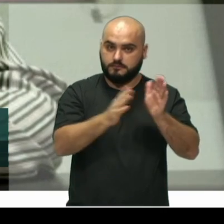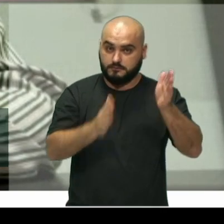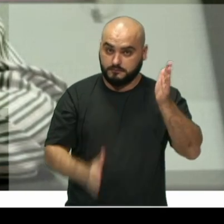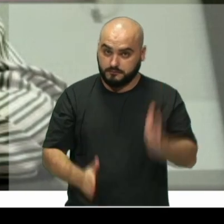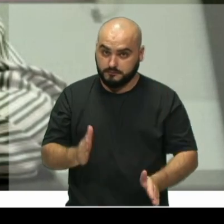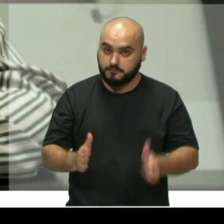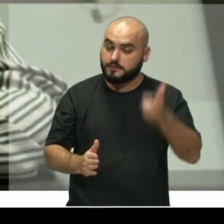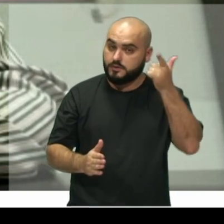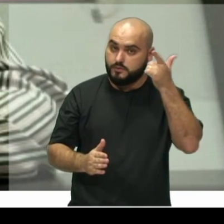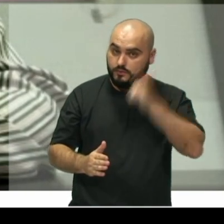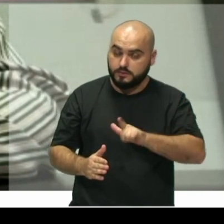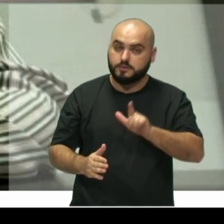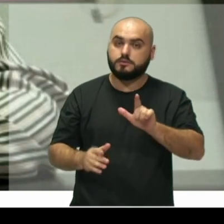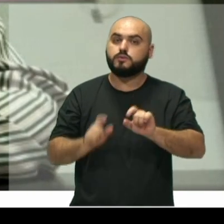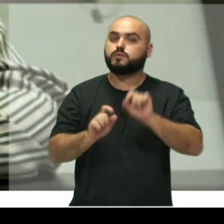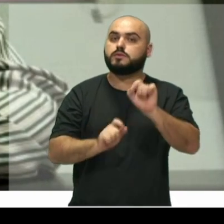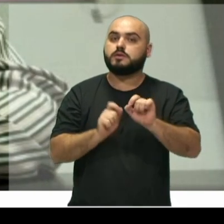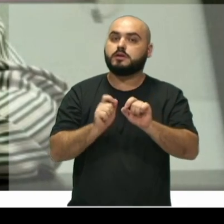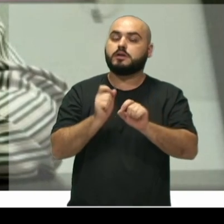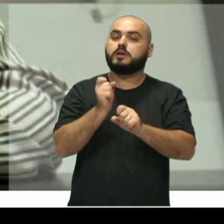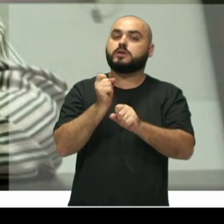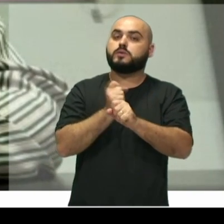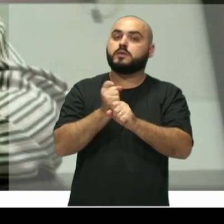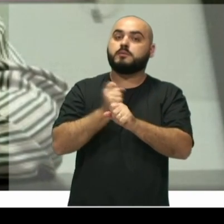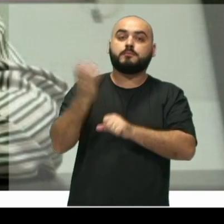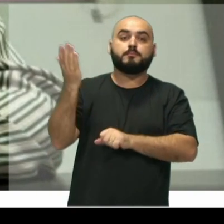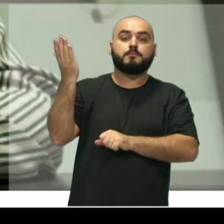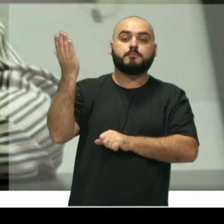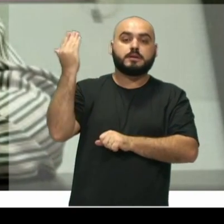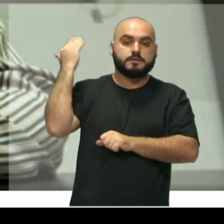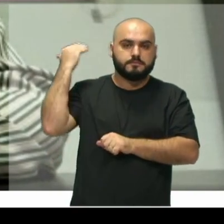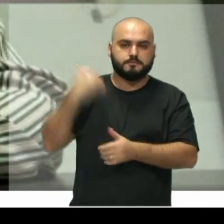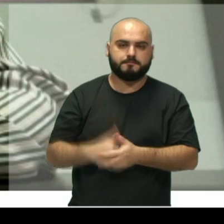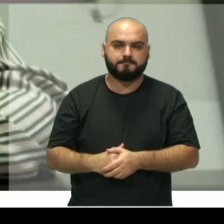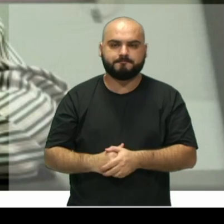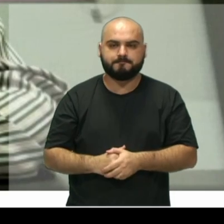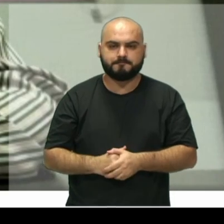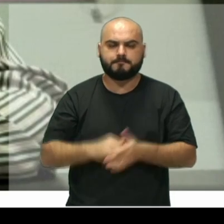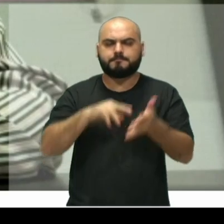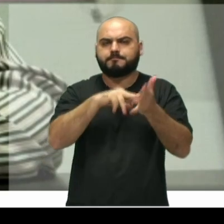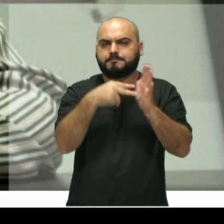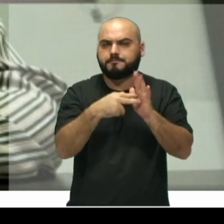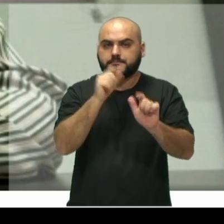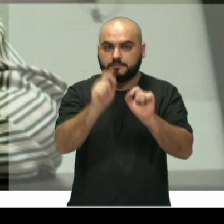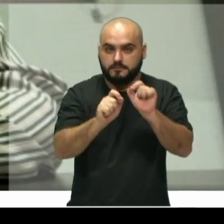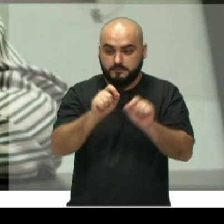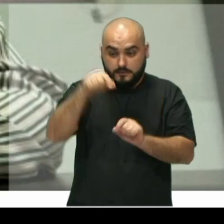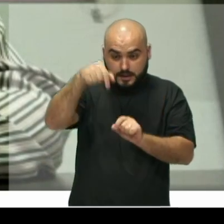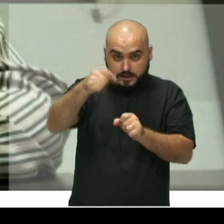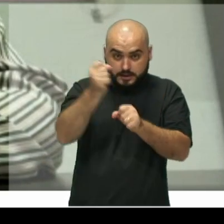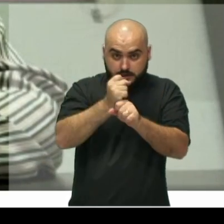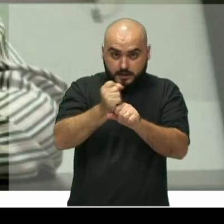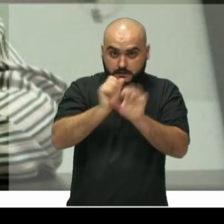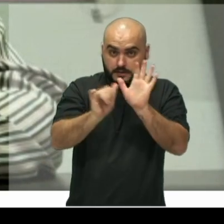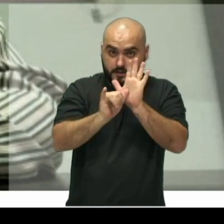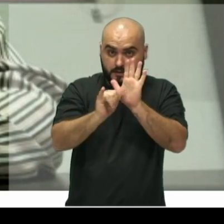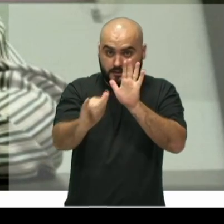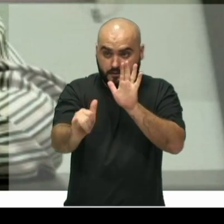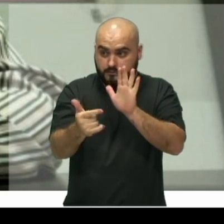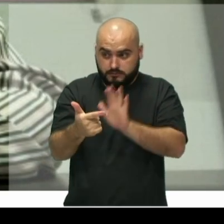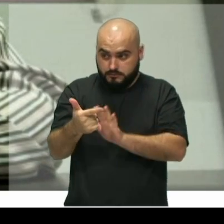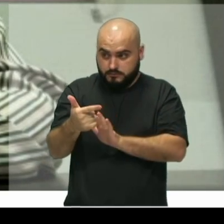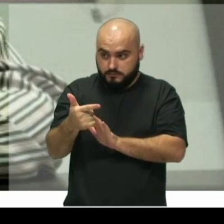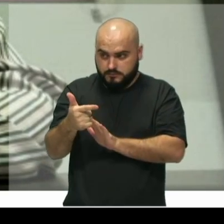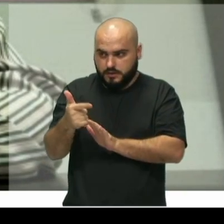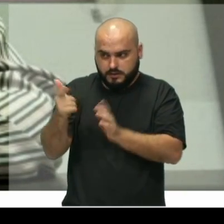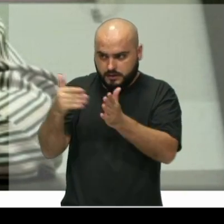Bolsa Atleta, ela era do ano anterior. Então, o que acontece? Esse ano, quando saiu o edital, que ainda não saiu, sairia com a data